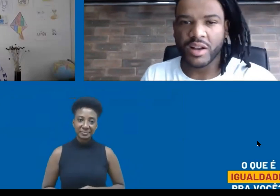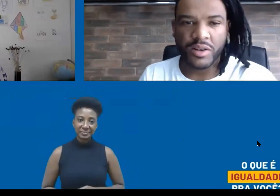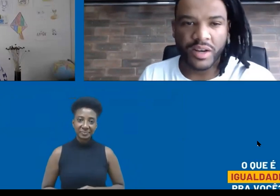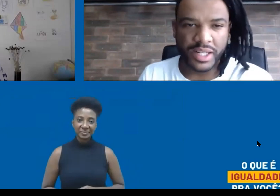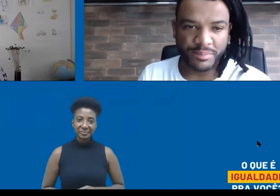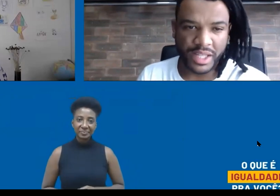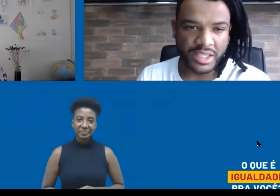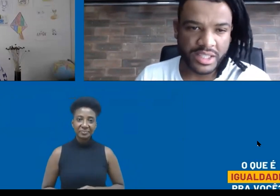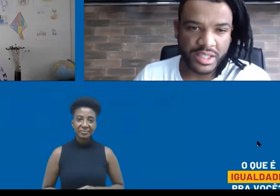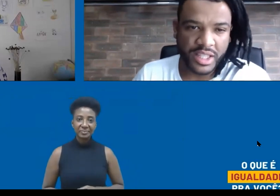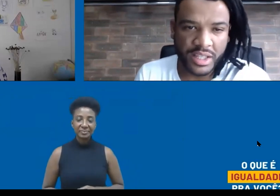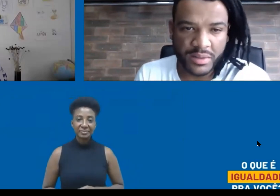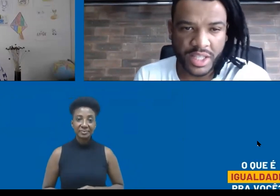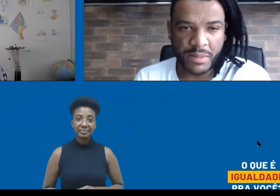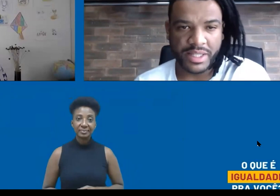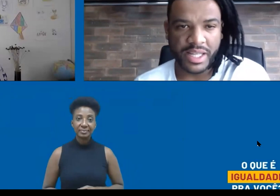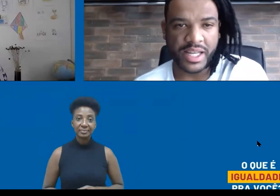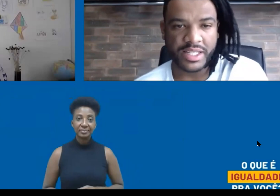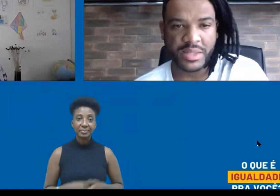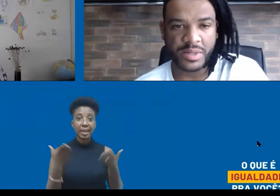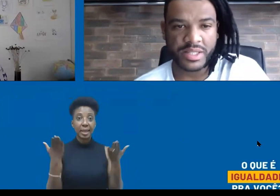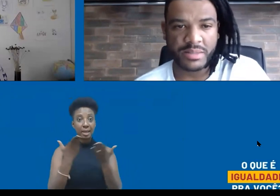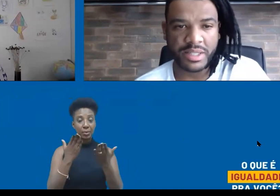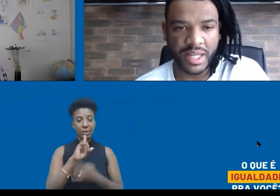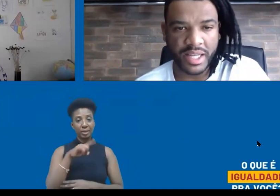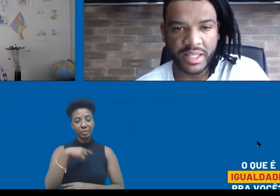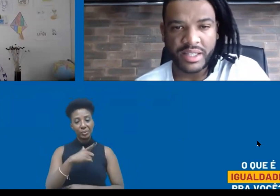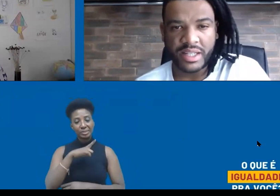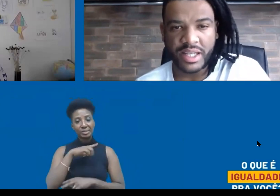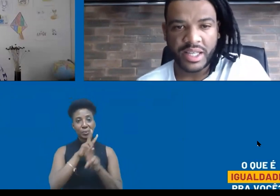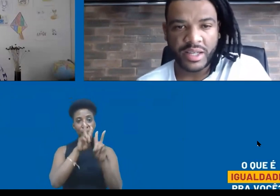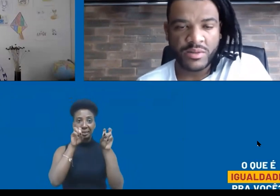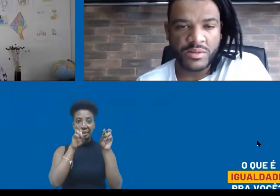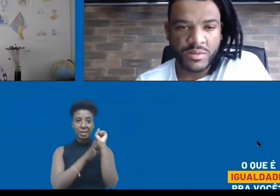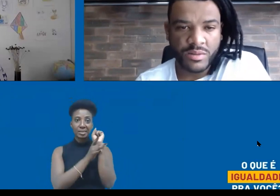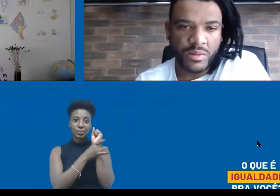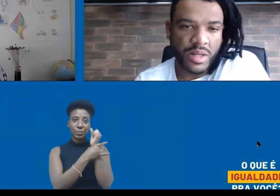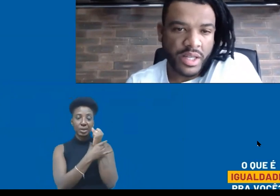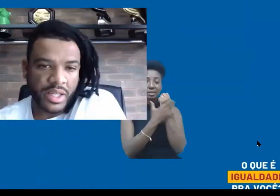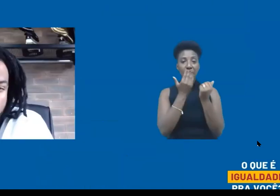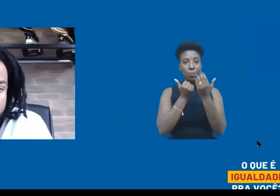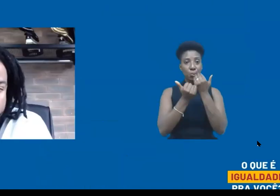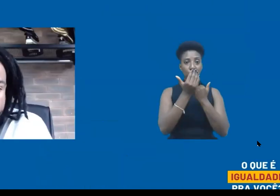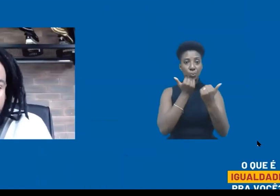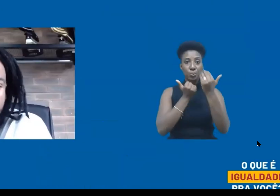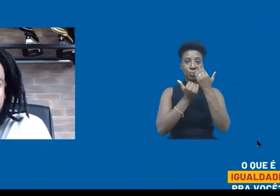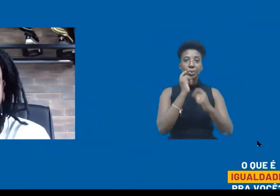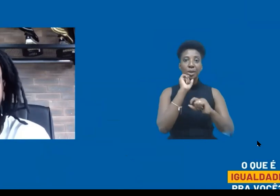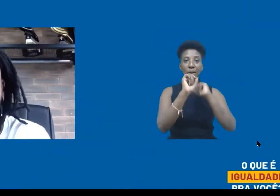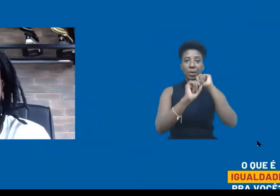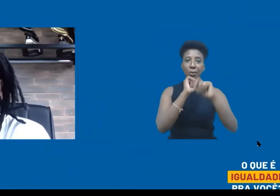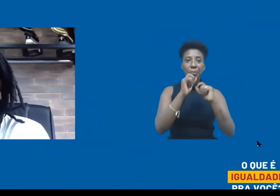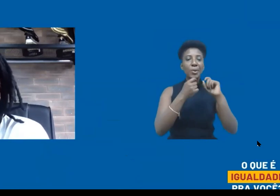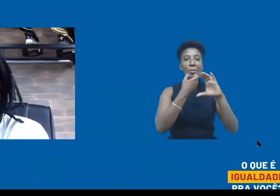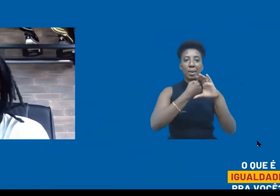Bom, agora a gente tem um tema da segurança alimentar, que é um pré-requisito